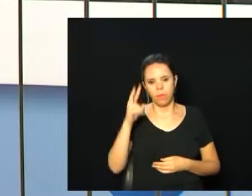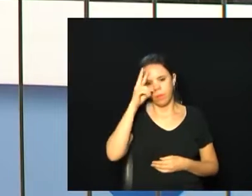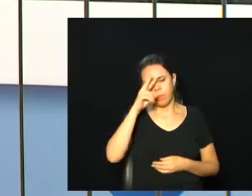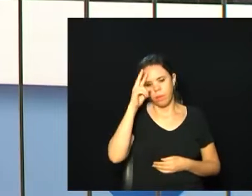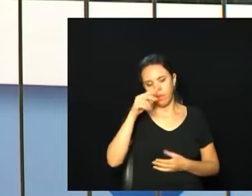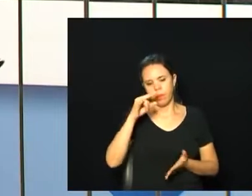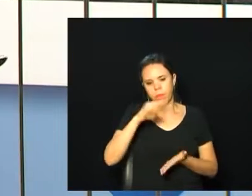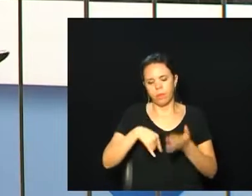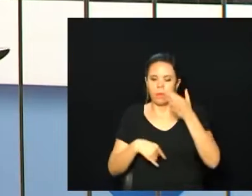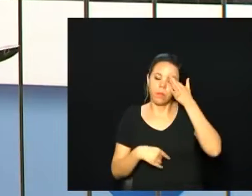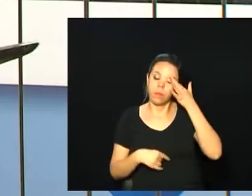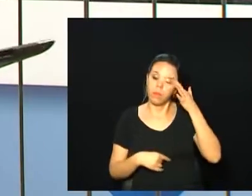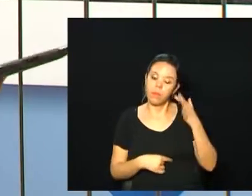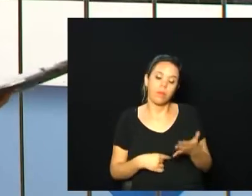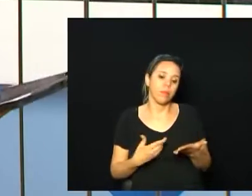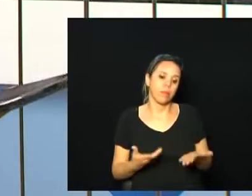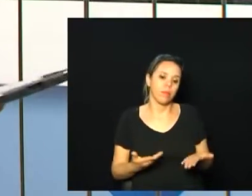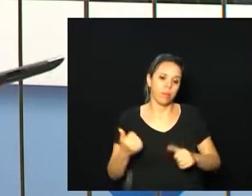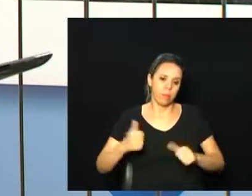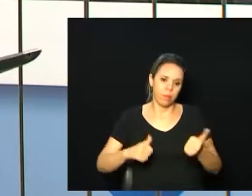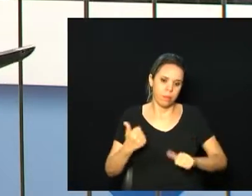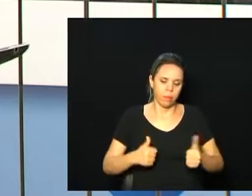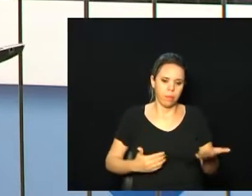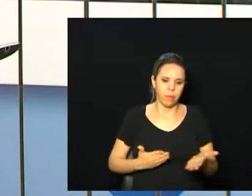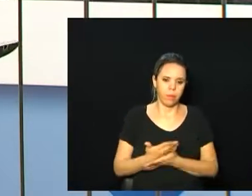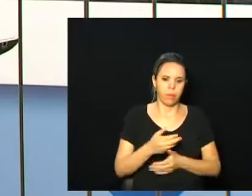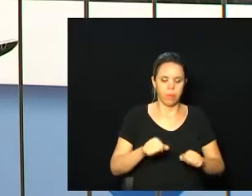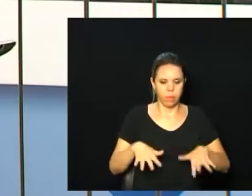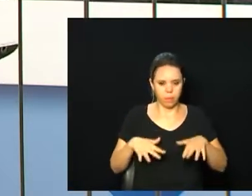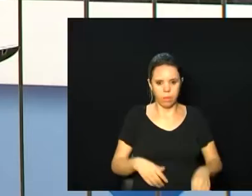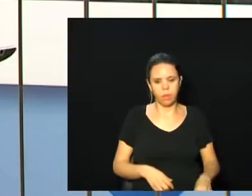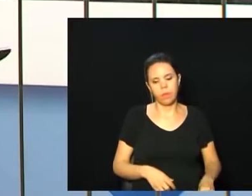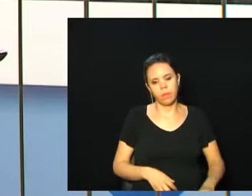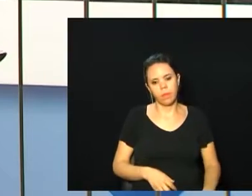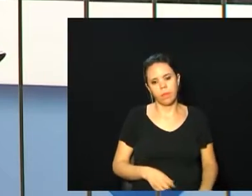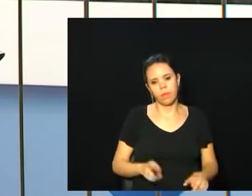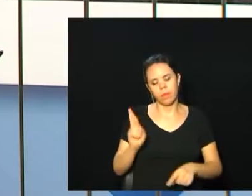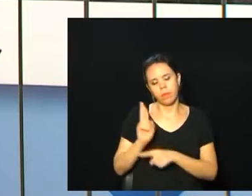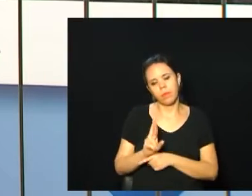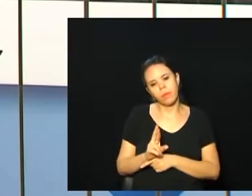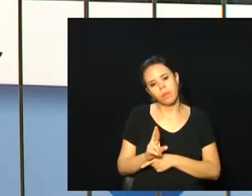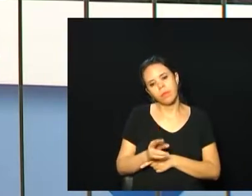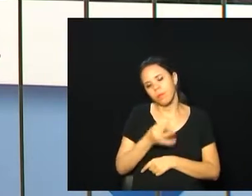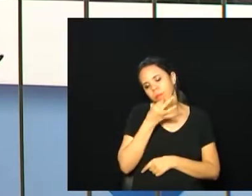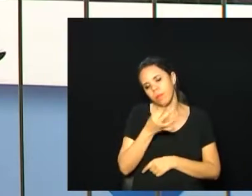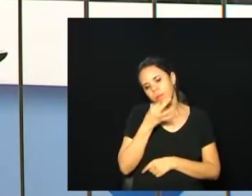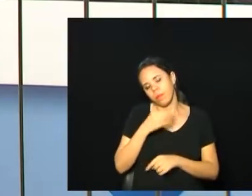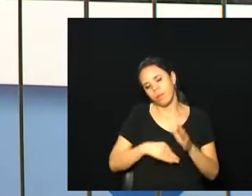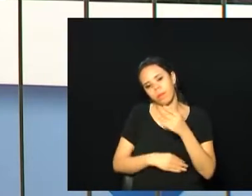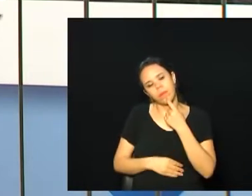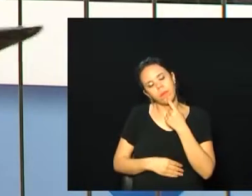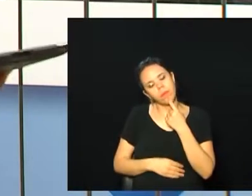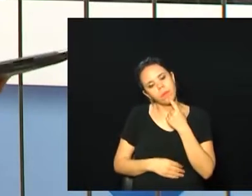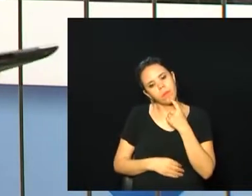são documentos que, quando passam pela aprovação do plenário, elas representam a opinião da Câmara de